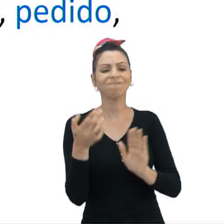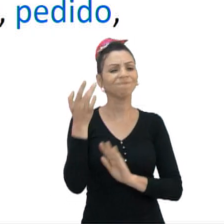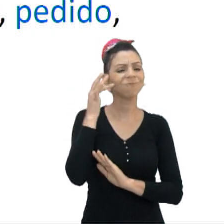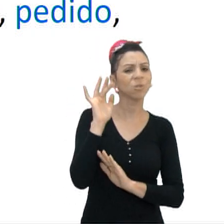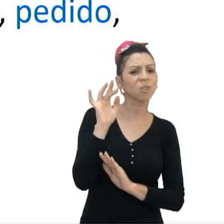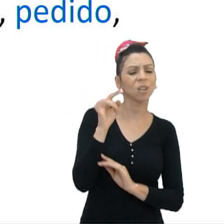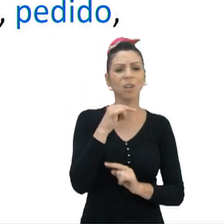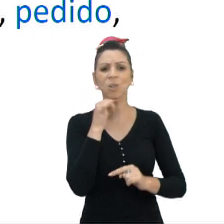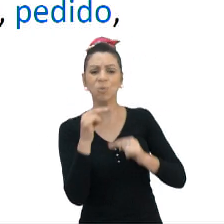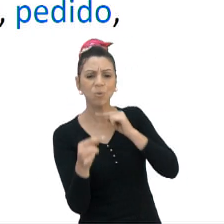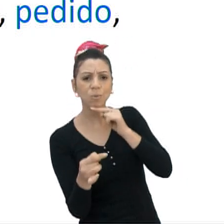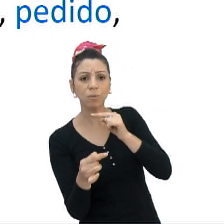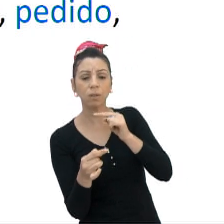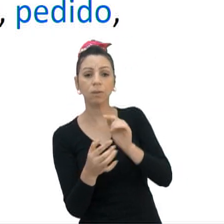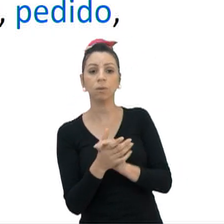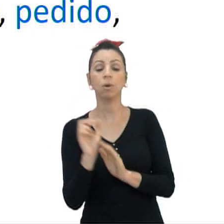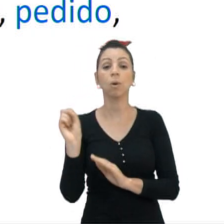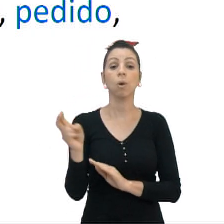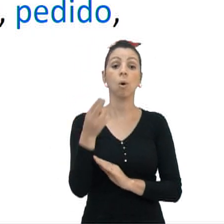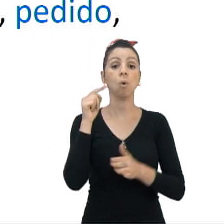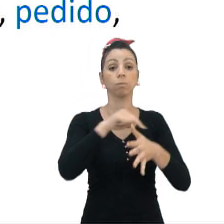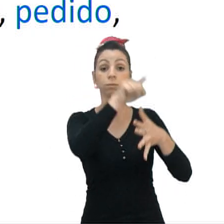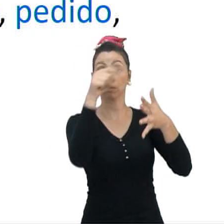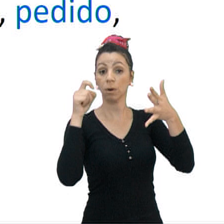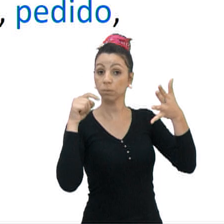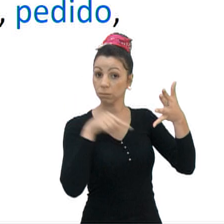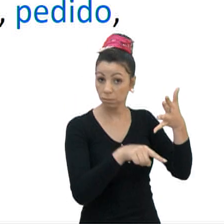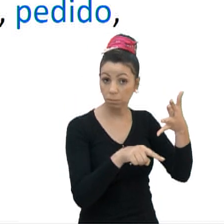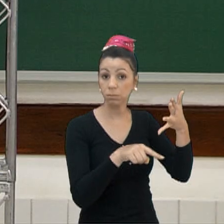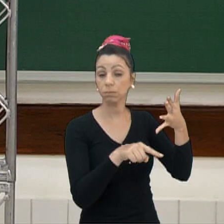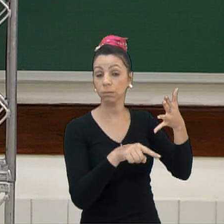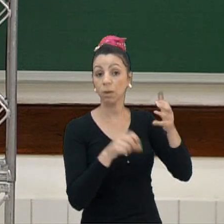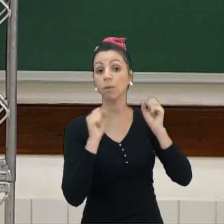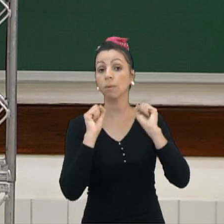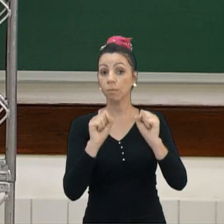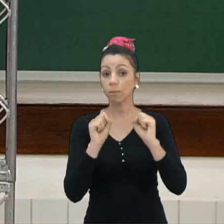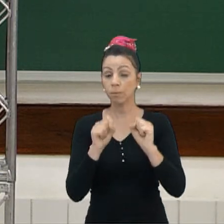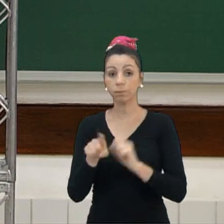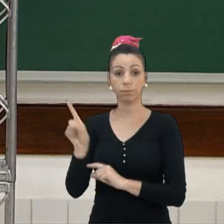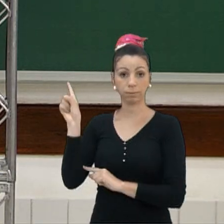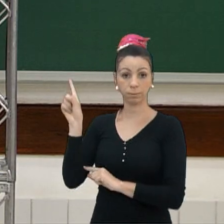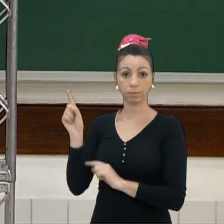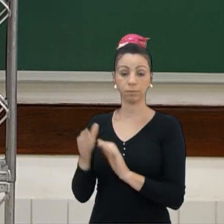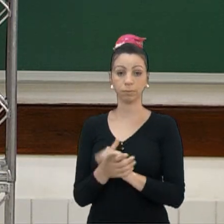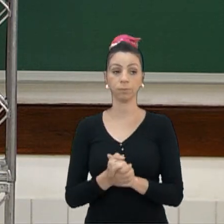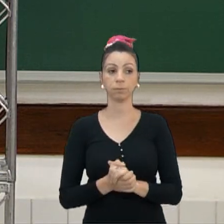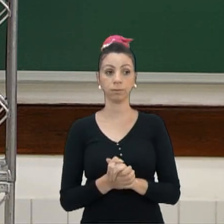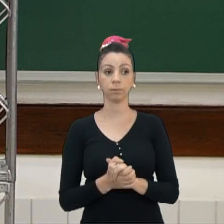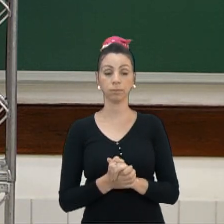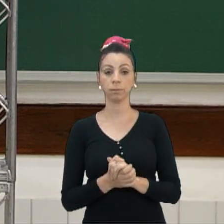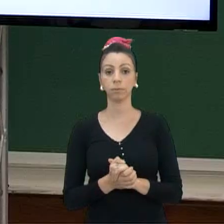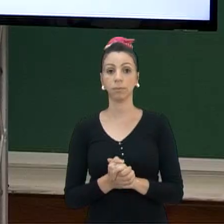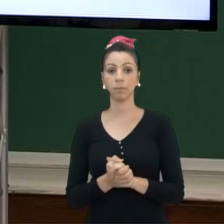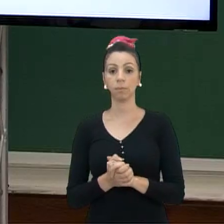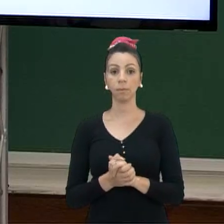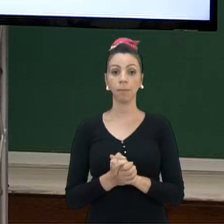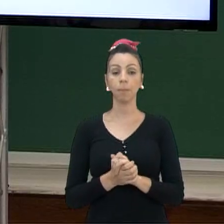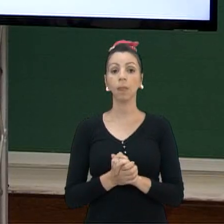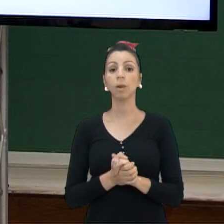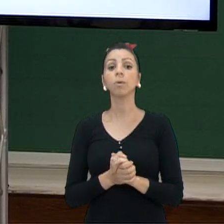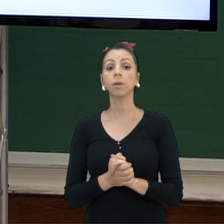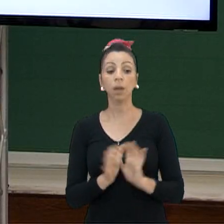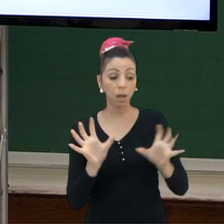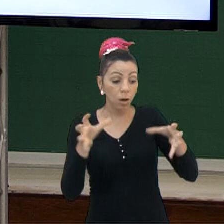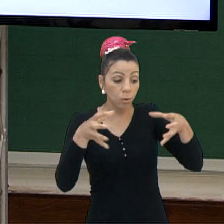uma dúvida ou uma hipótese. O modo subjuntivo. O imperativo é aquele